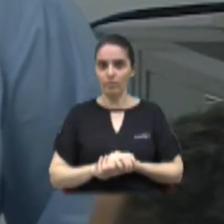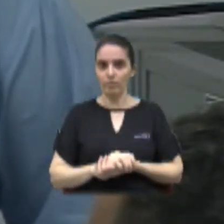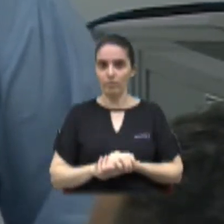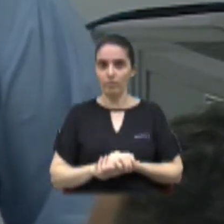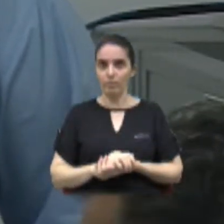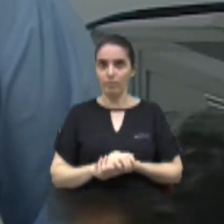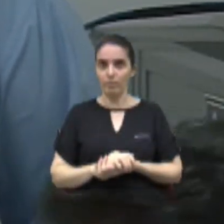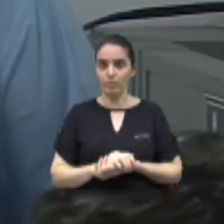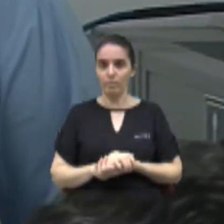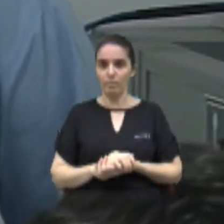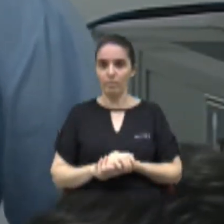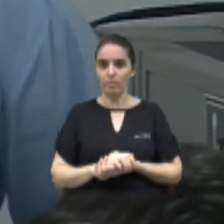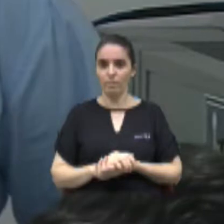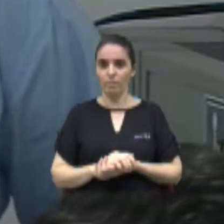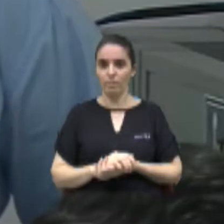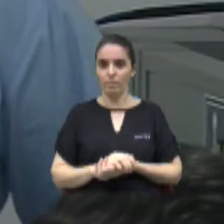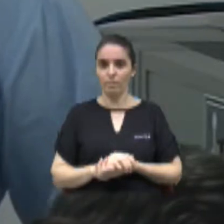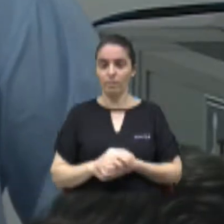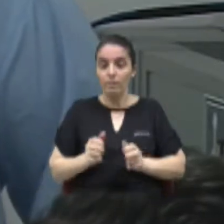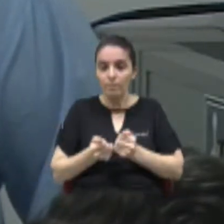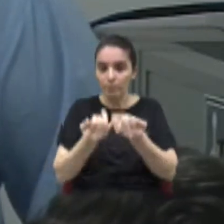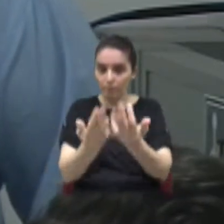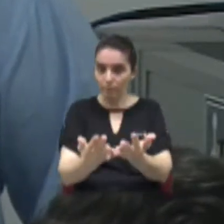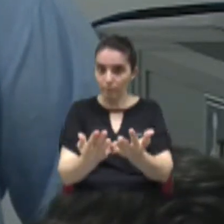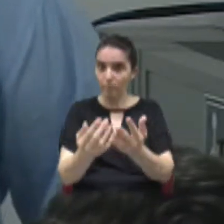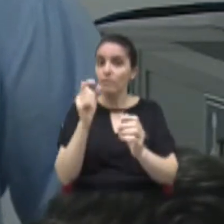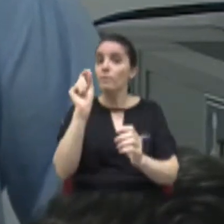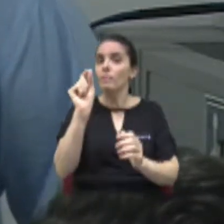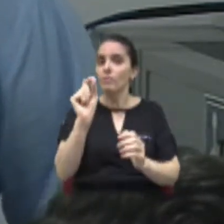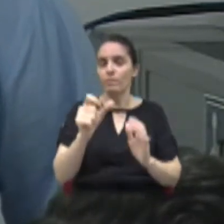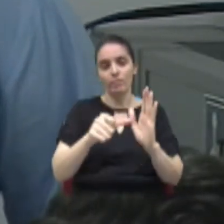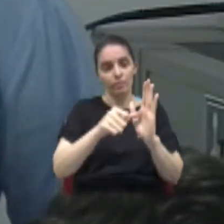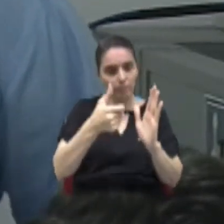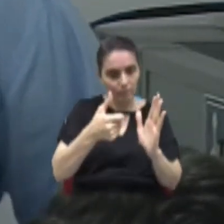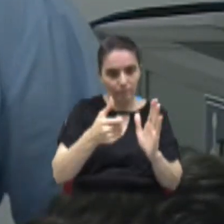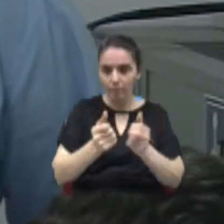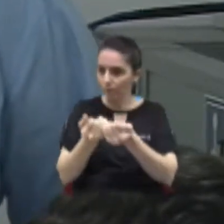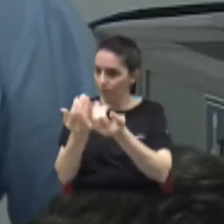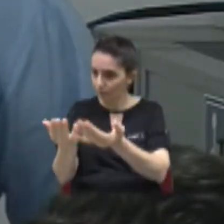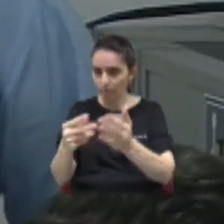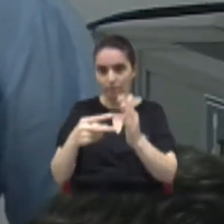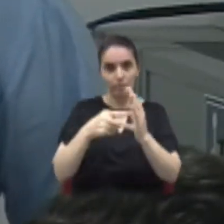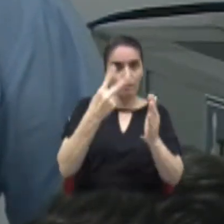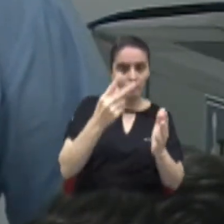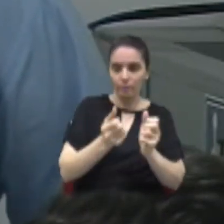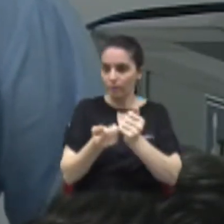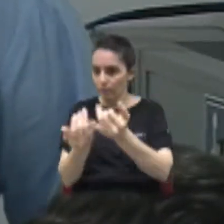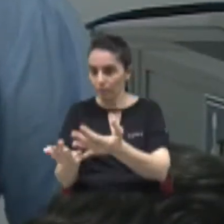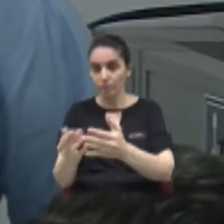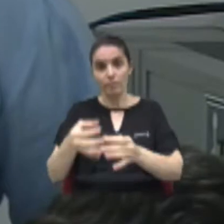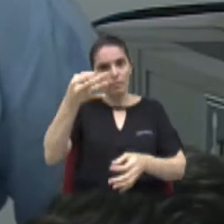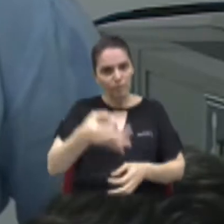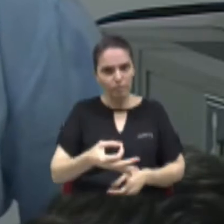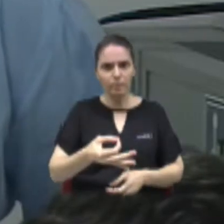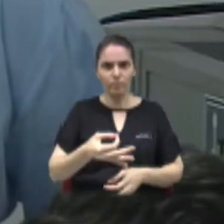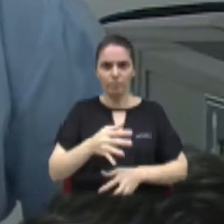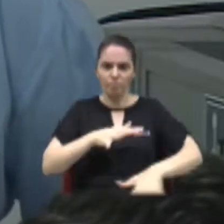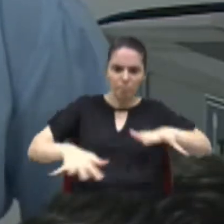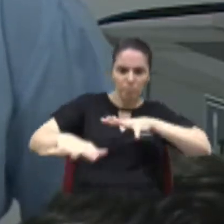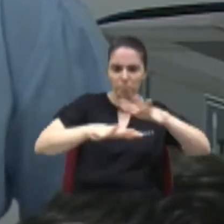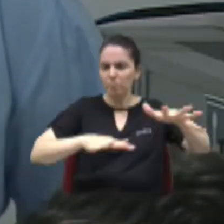favorável a qualquer outro tipo de ação, não, mas não é fazendo movimento ou fazendo barulho que vão conseguir as coisas no